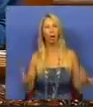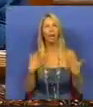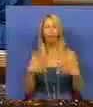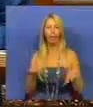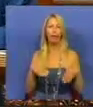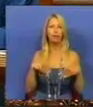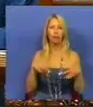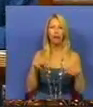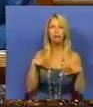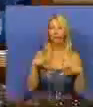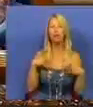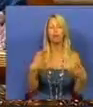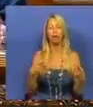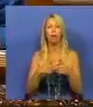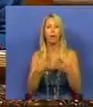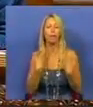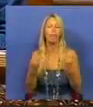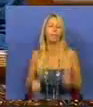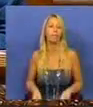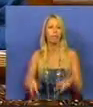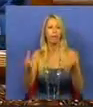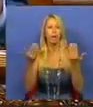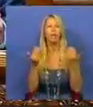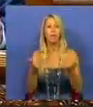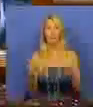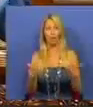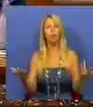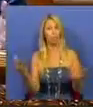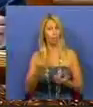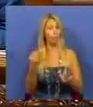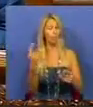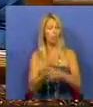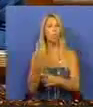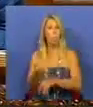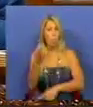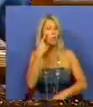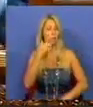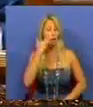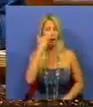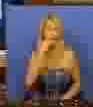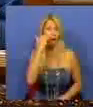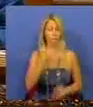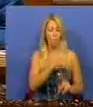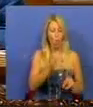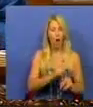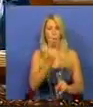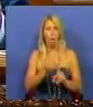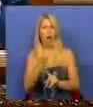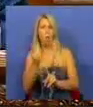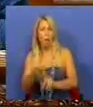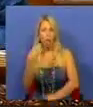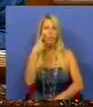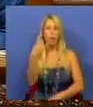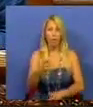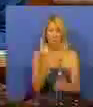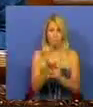demasiado negligente. Negligenciou os factos graves que conhecia e que ano após ano constatava nas suas